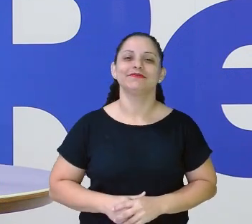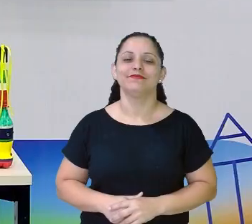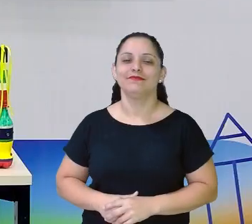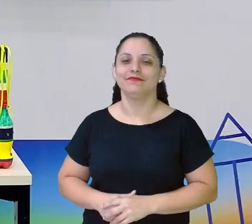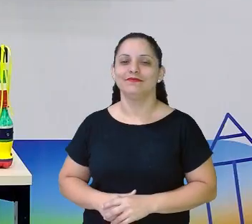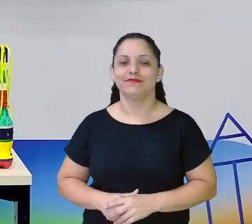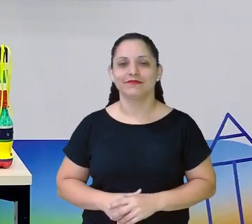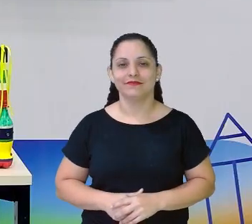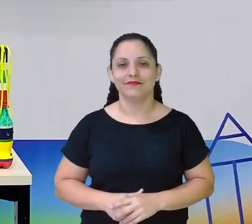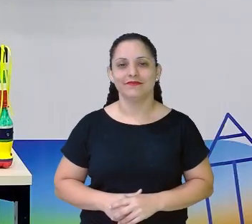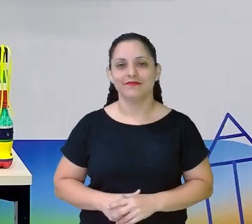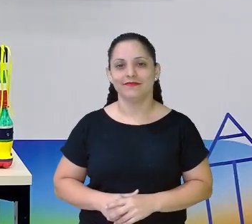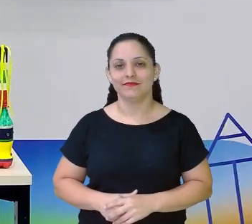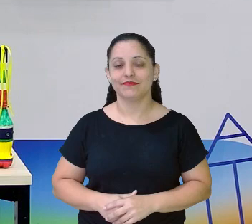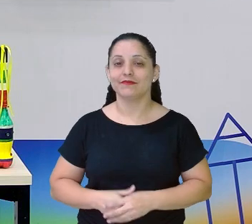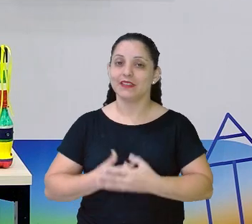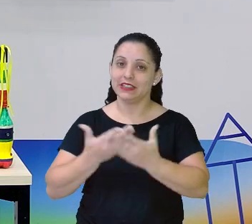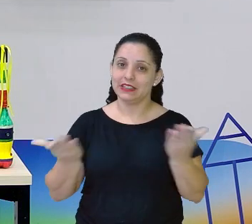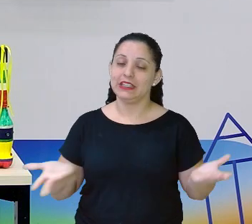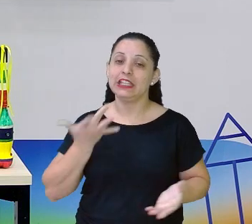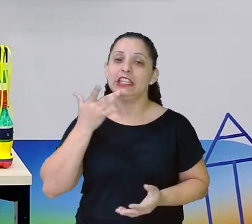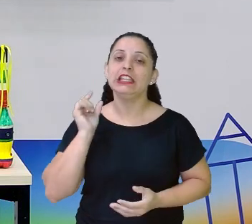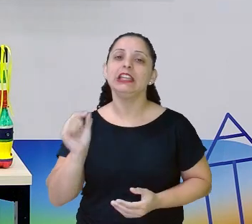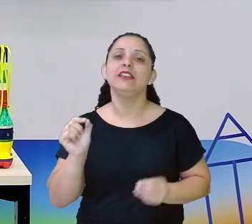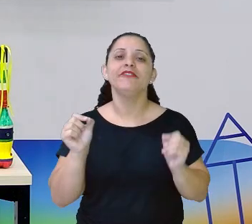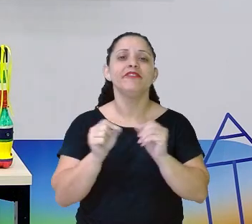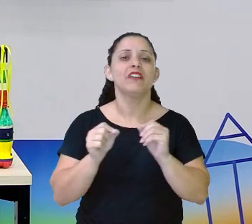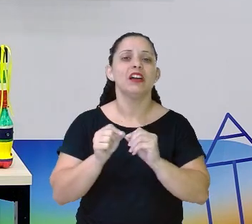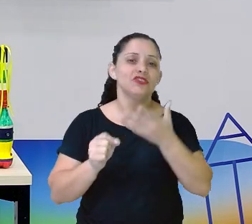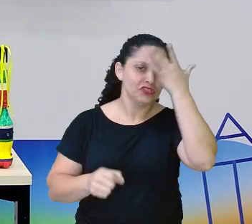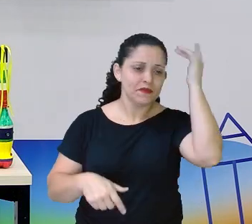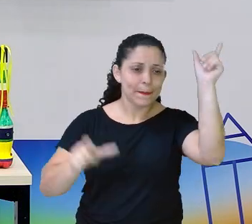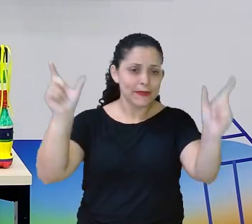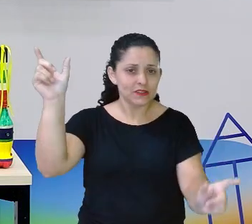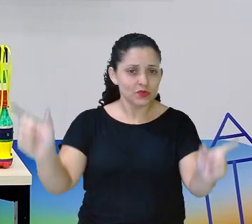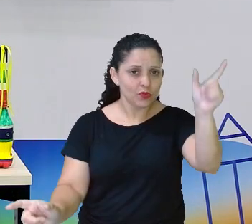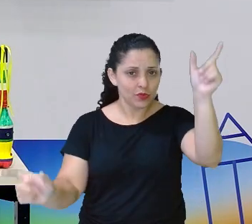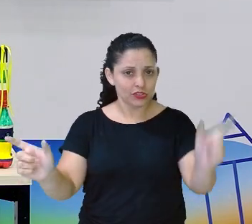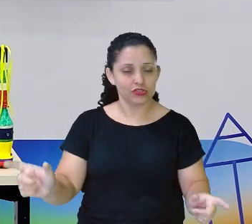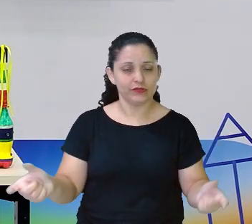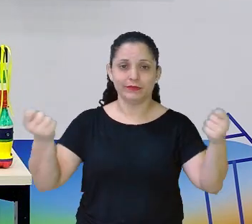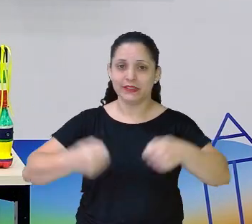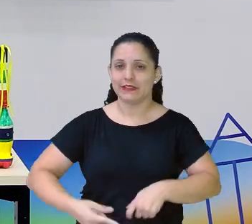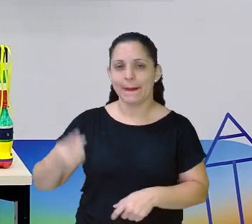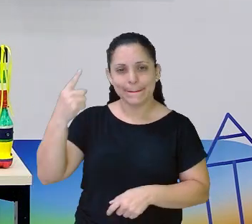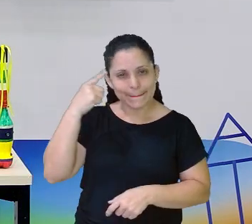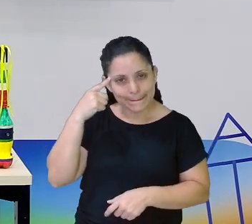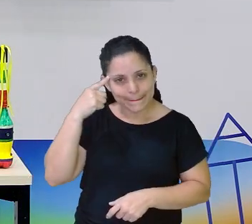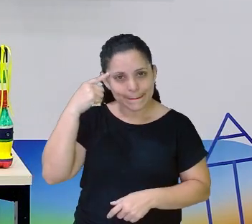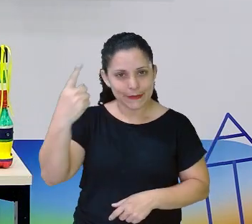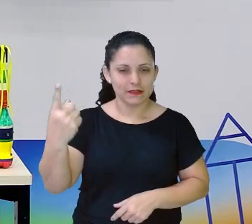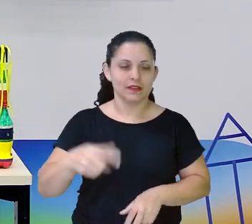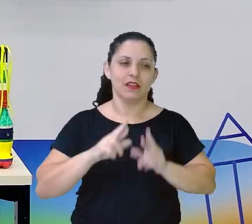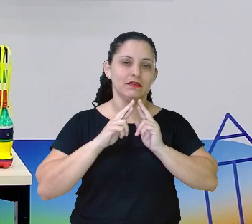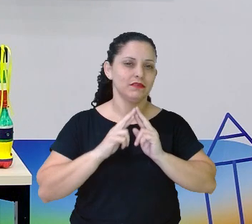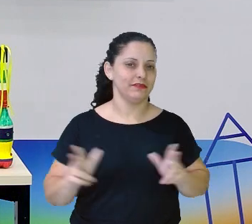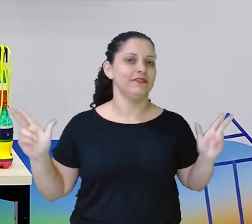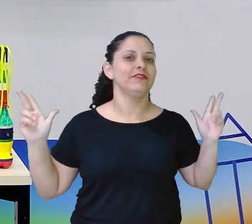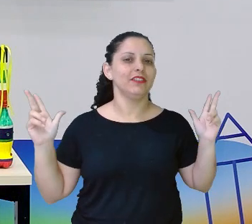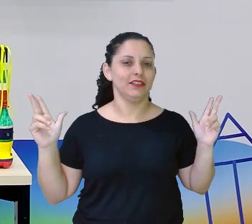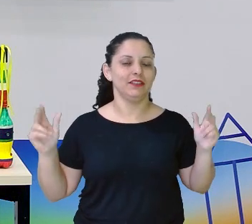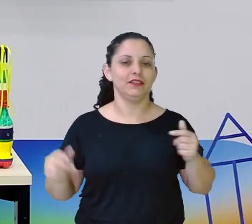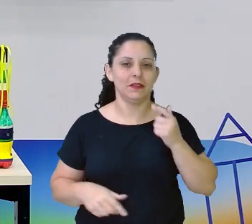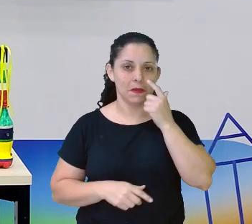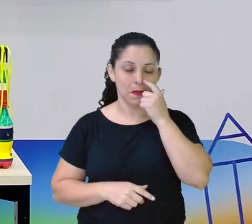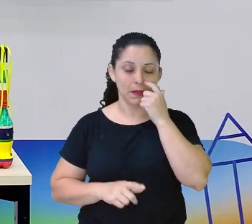E quem faz isso? O ser humano, somos nós. Então a gente precisa realmente pensar em fazer diferente. A semelhança